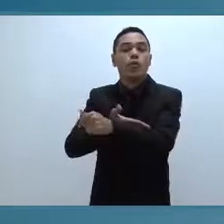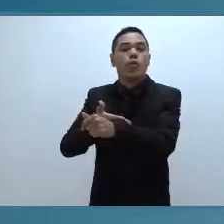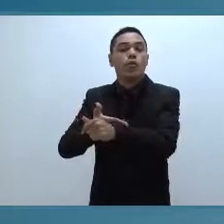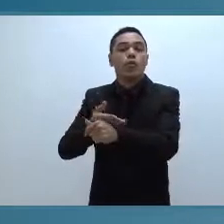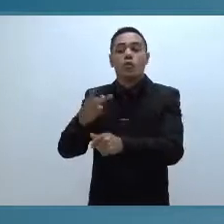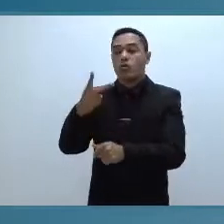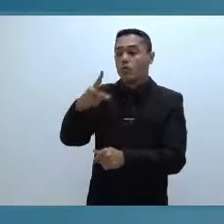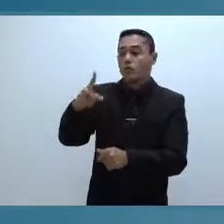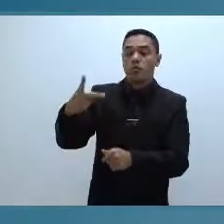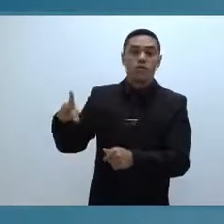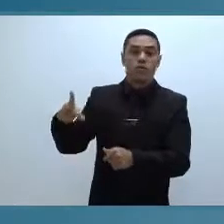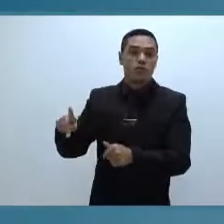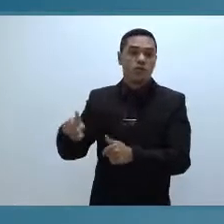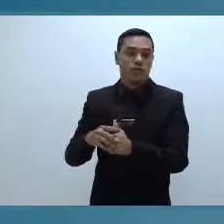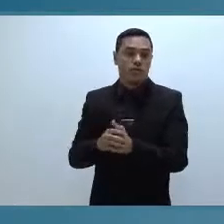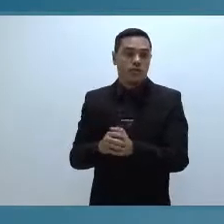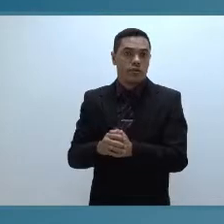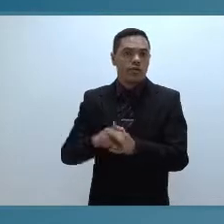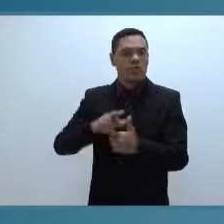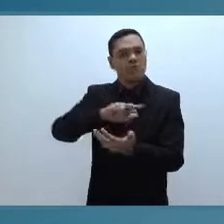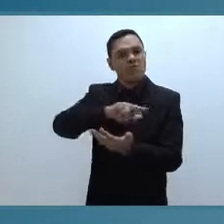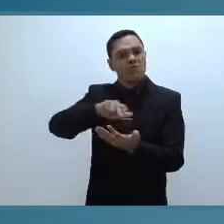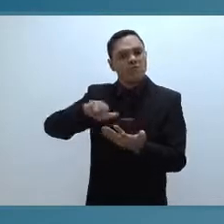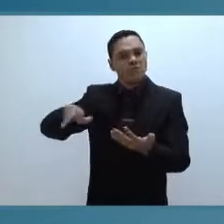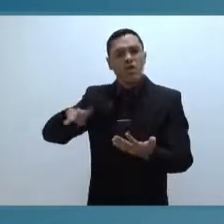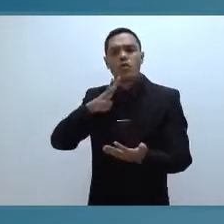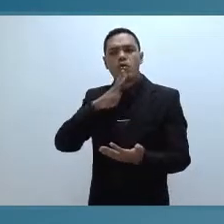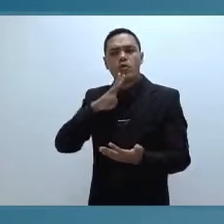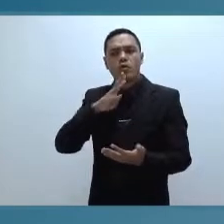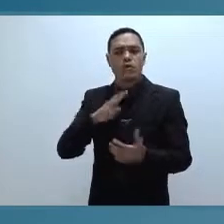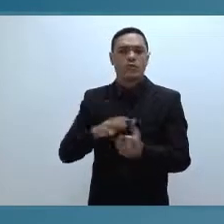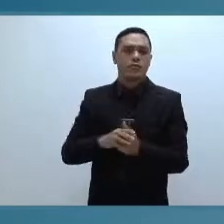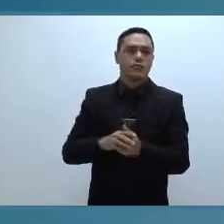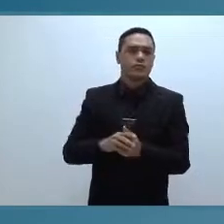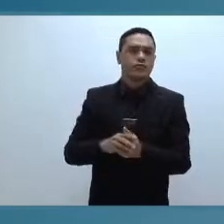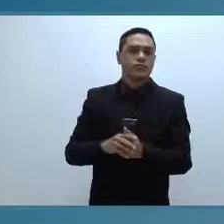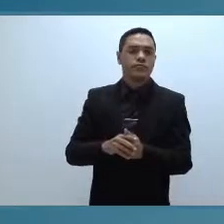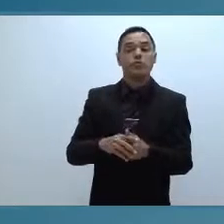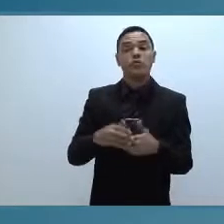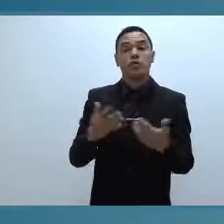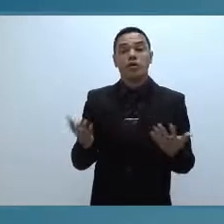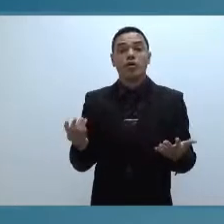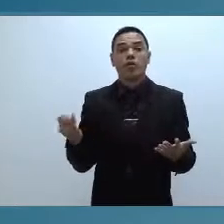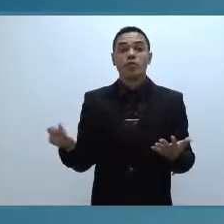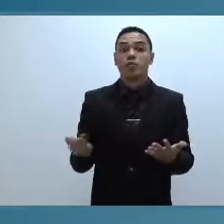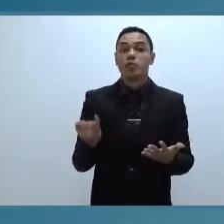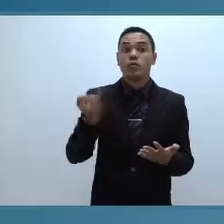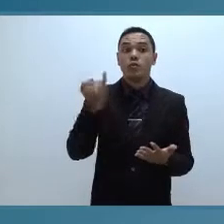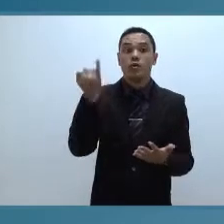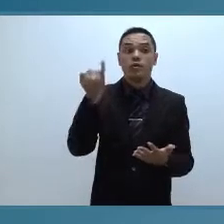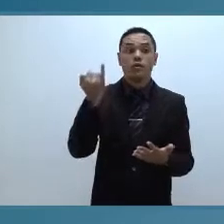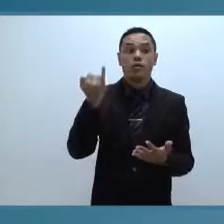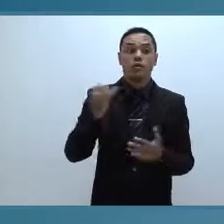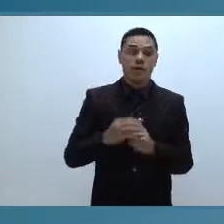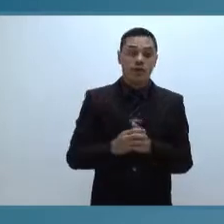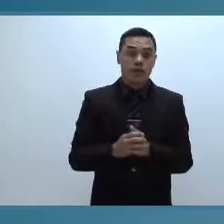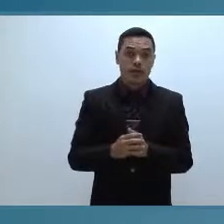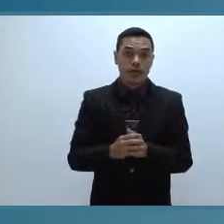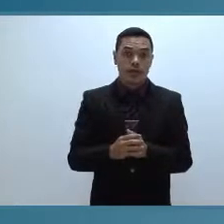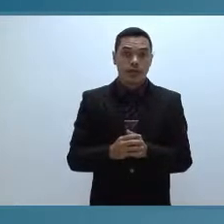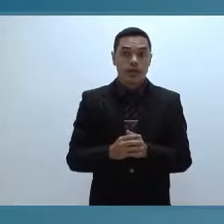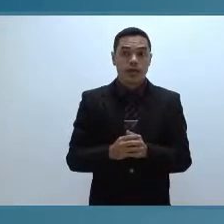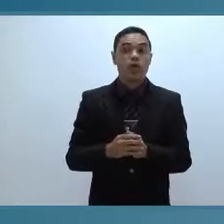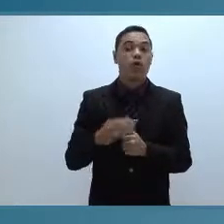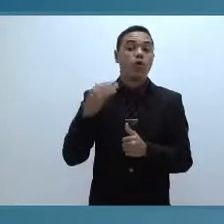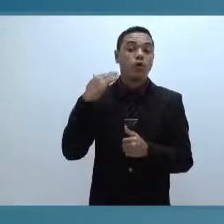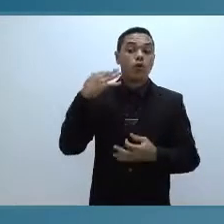processos. Para que isso aconteça, é necessário não apenas que o juiz permaneça por tempo razoável em determinada